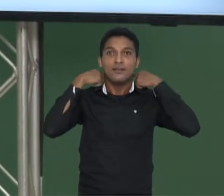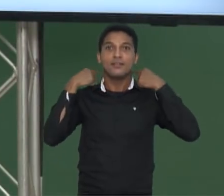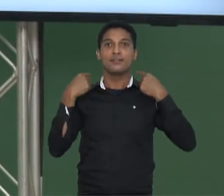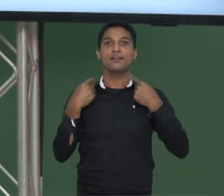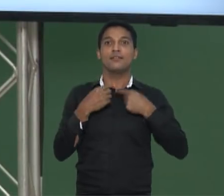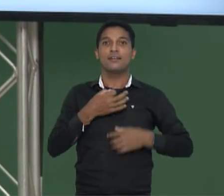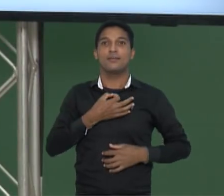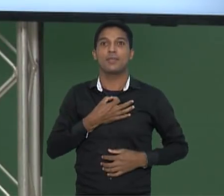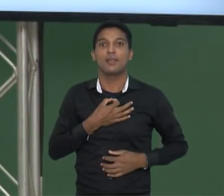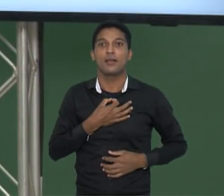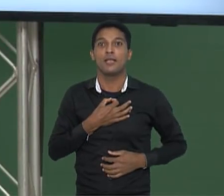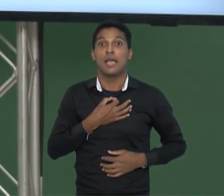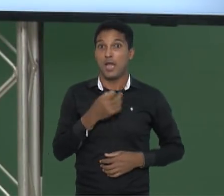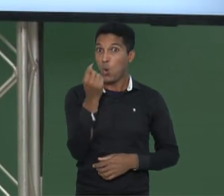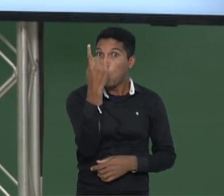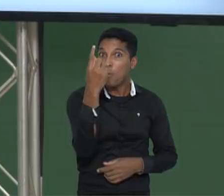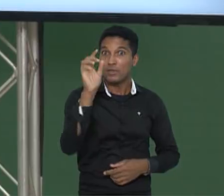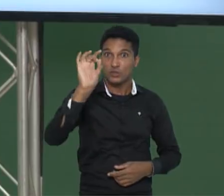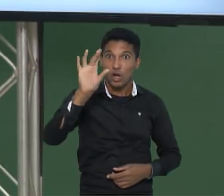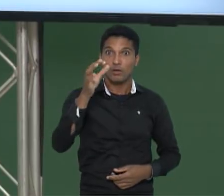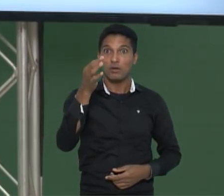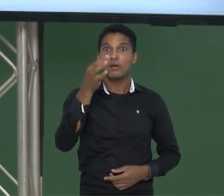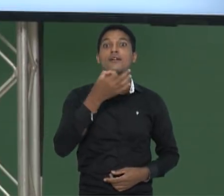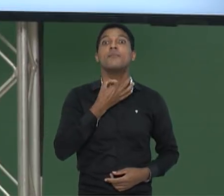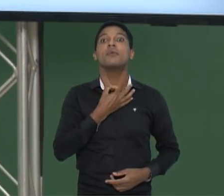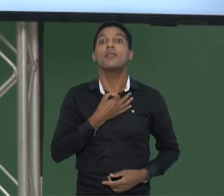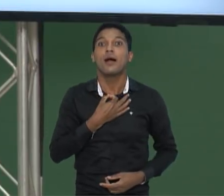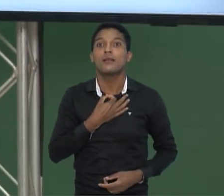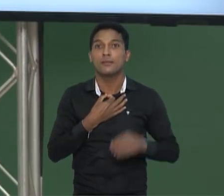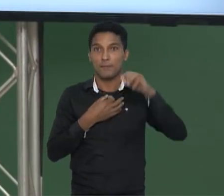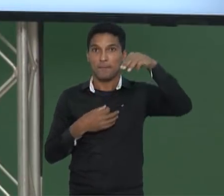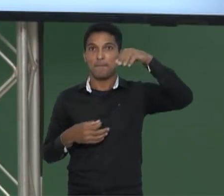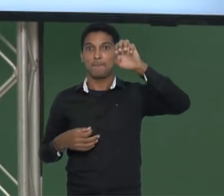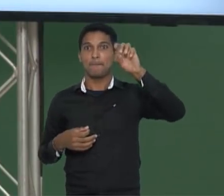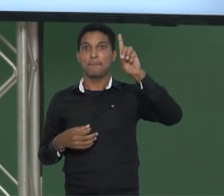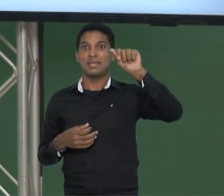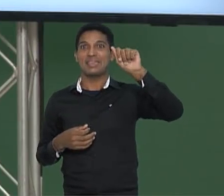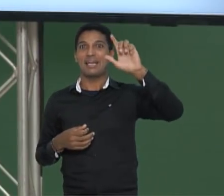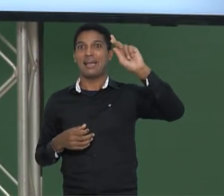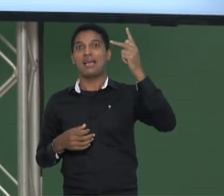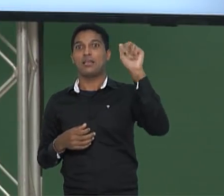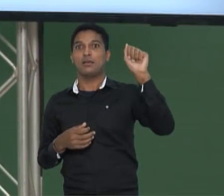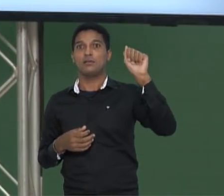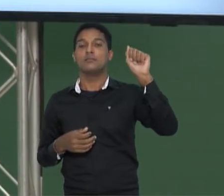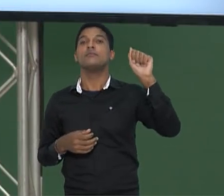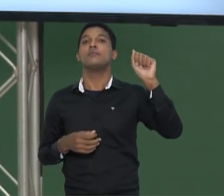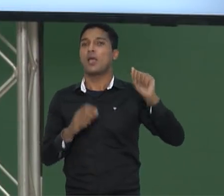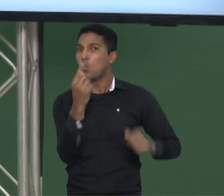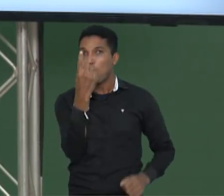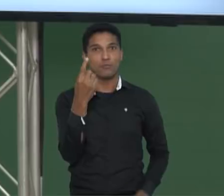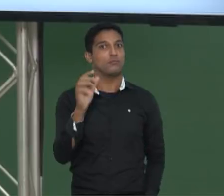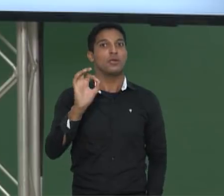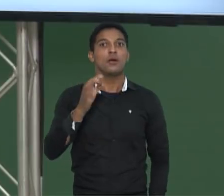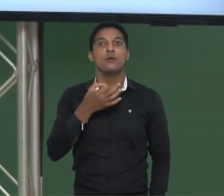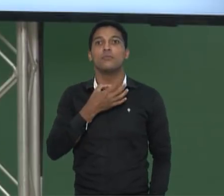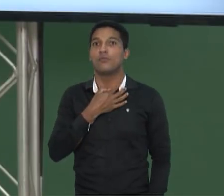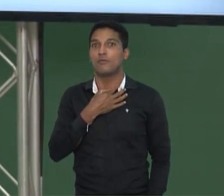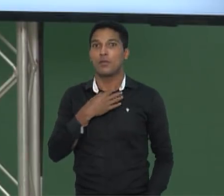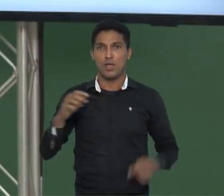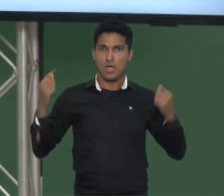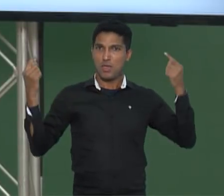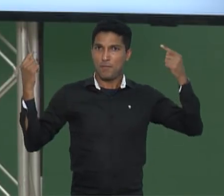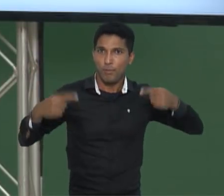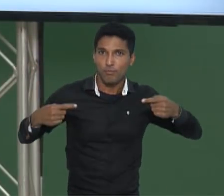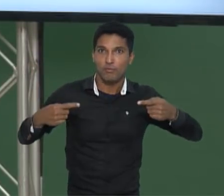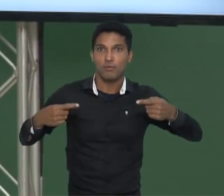para cada prova, né? É uma medalha para a modalidade de escalada, e essa modalidade ela é uma